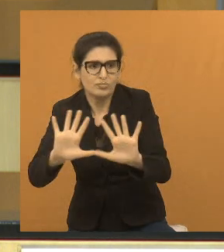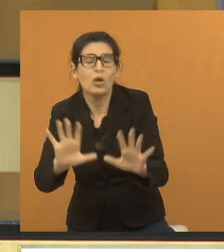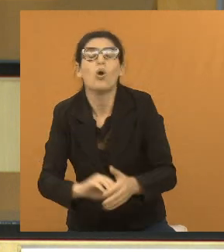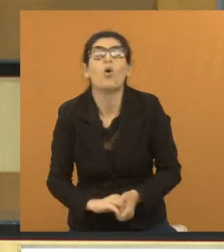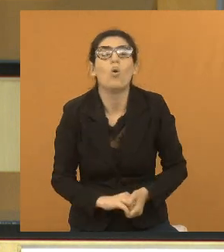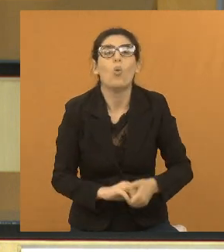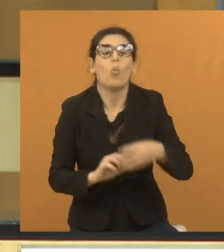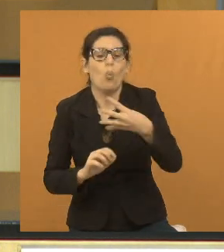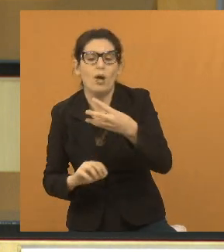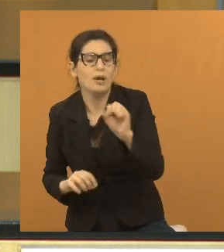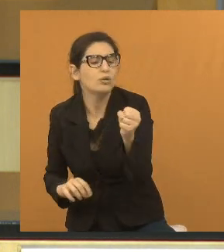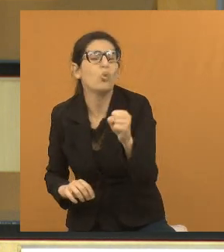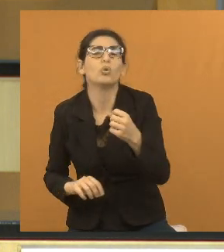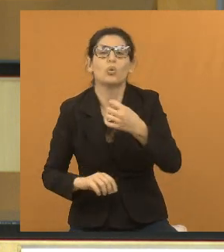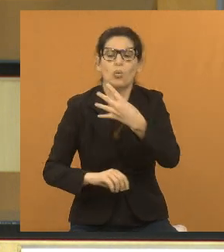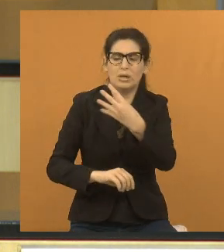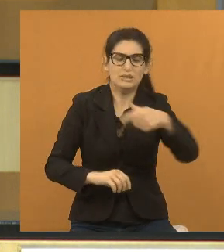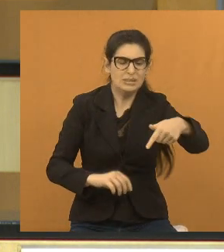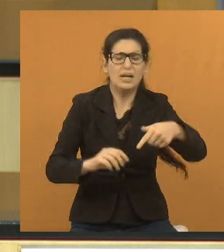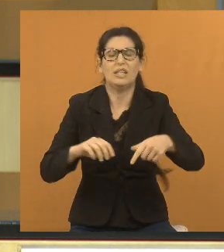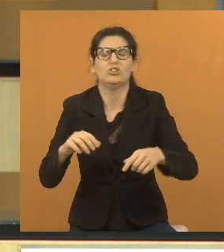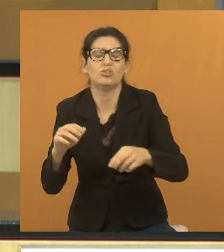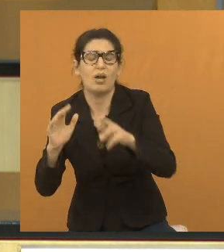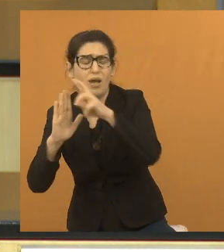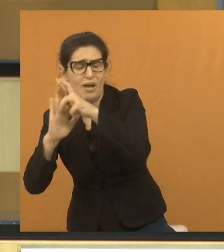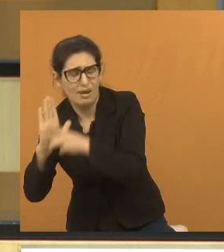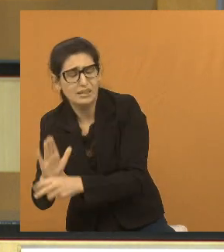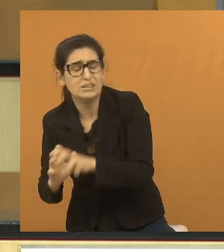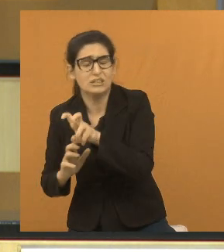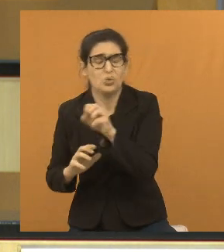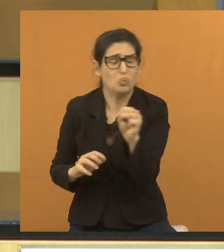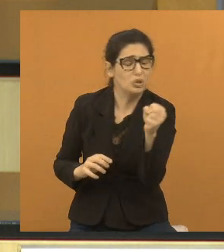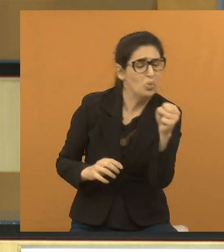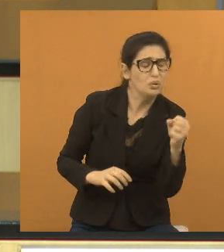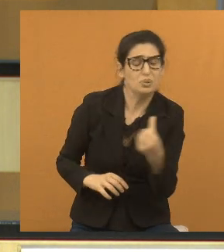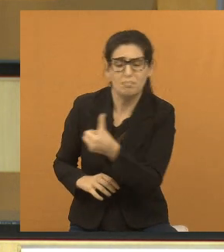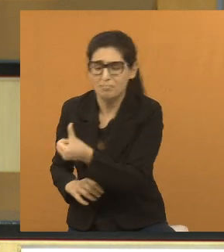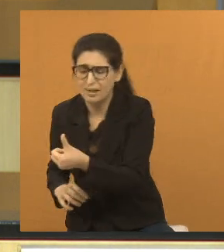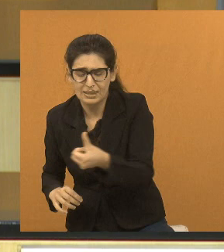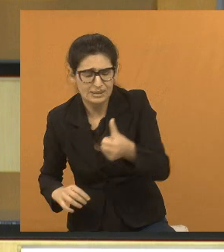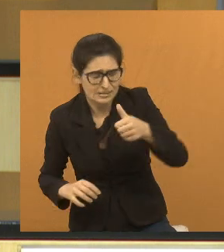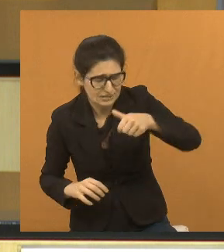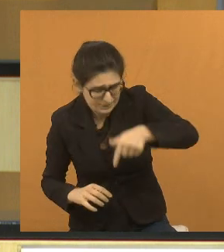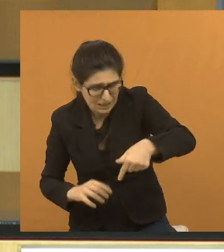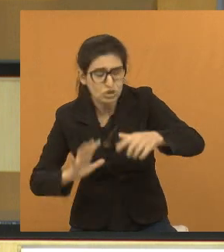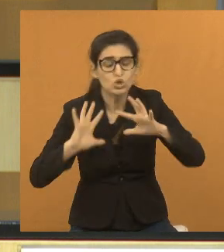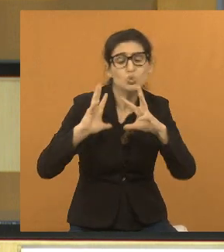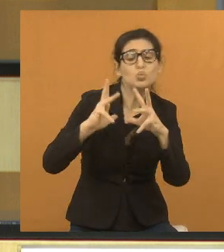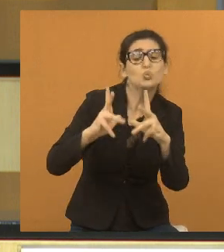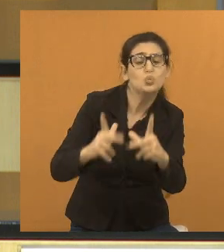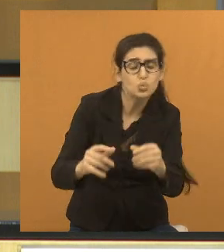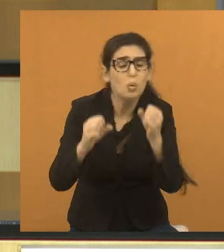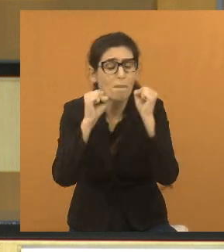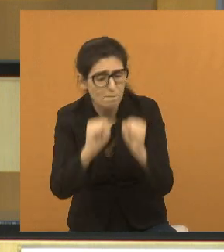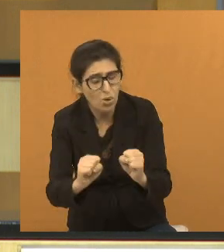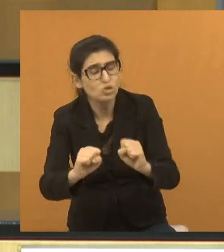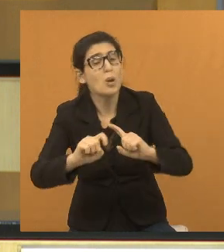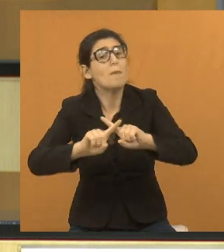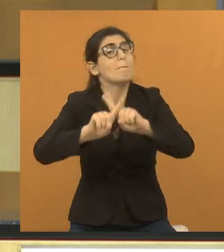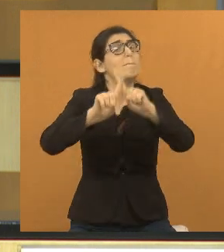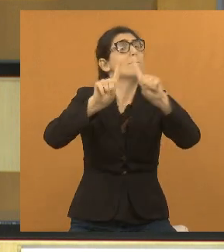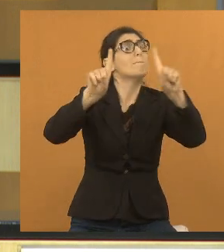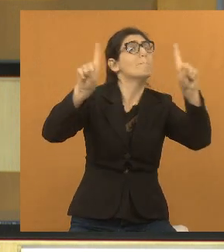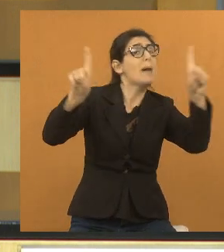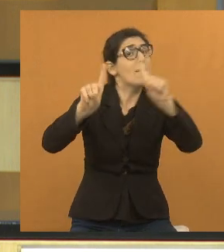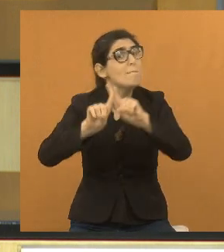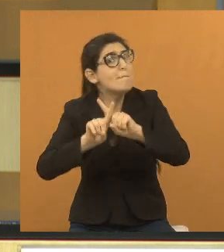que era antiga, e que se permaneceu na 5867, que é tudo pode desde que